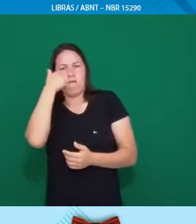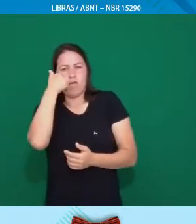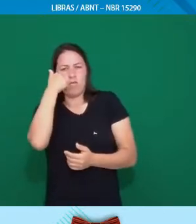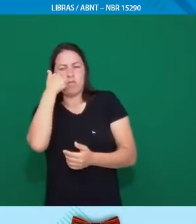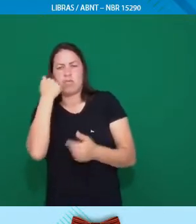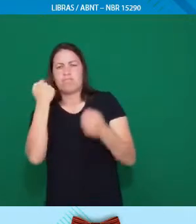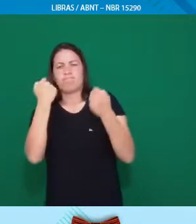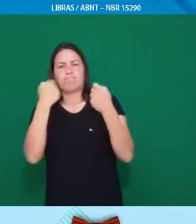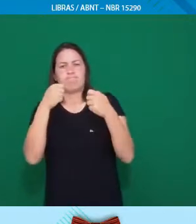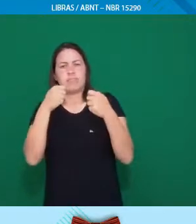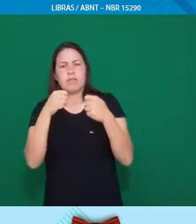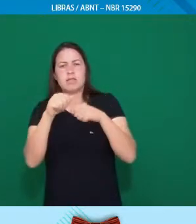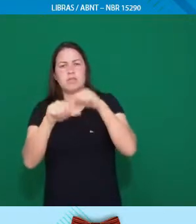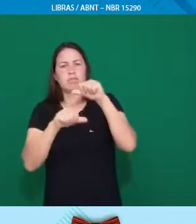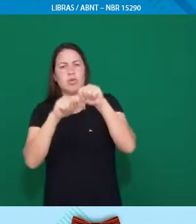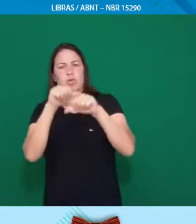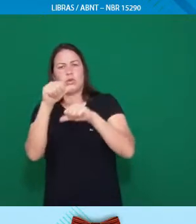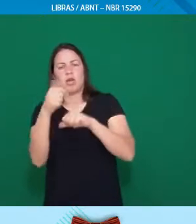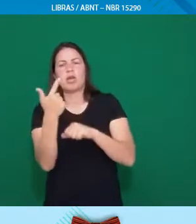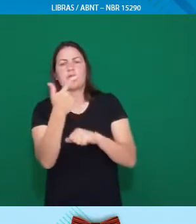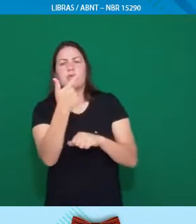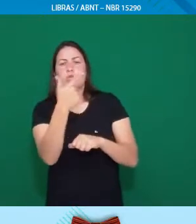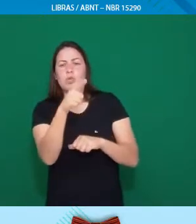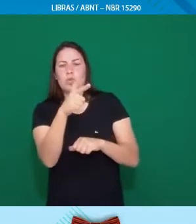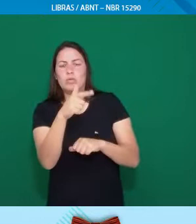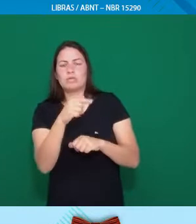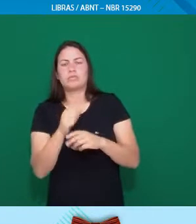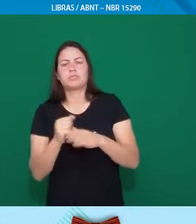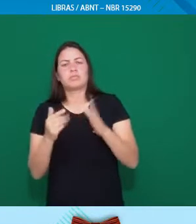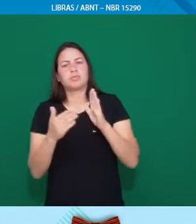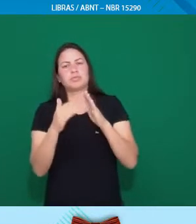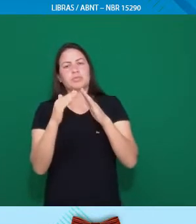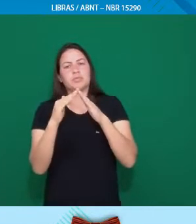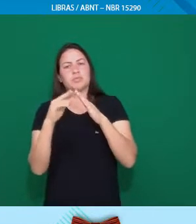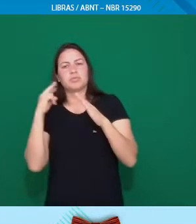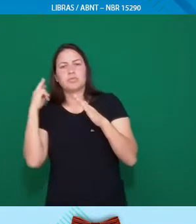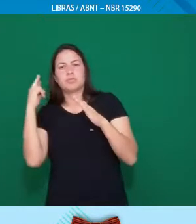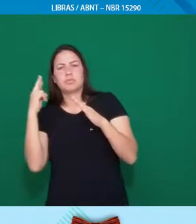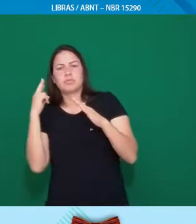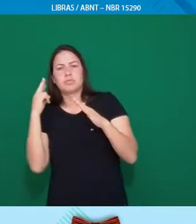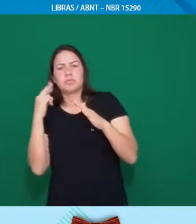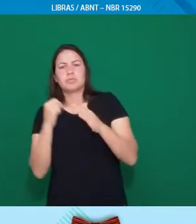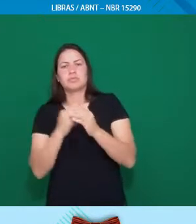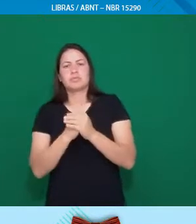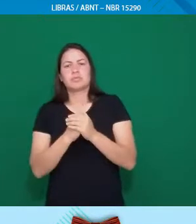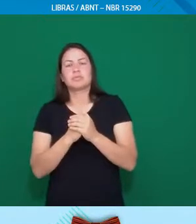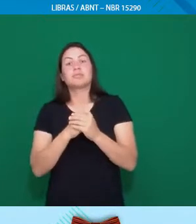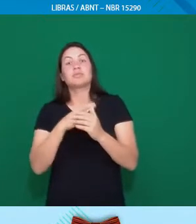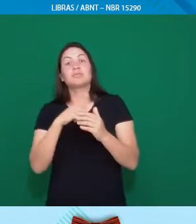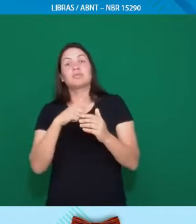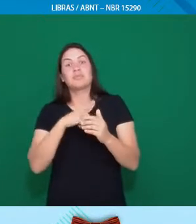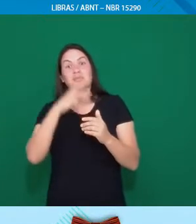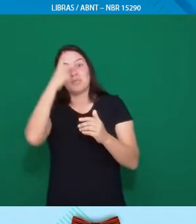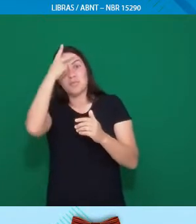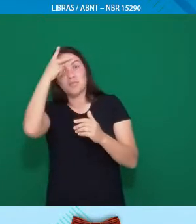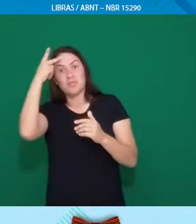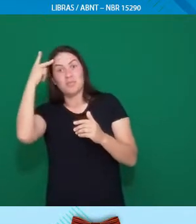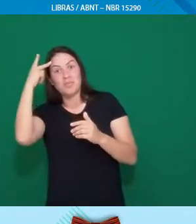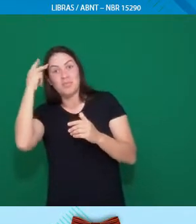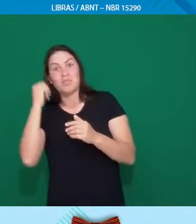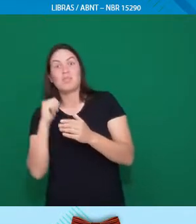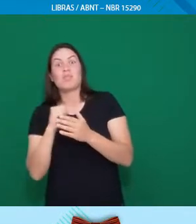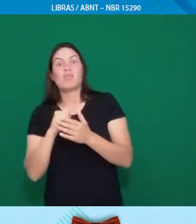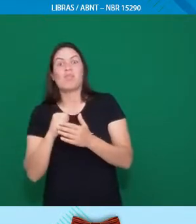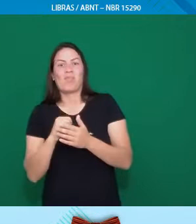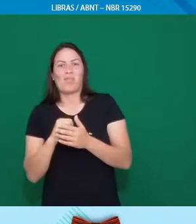nós precisamos eu precisei alterar duas vezes nos próximos para cão de vereadores alterando a legislação que trata a limpeza terreno baldio